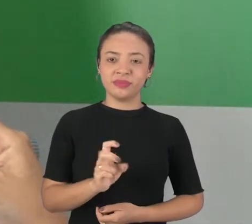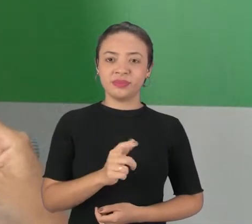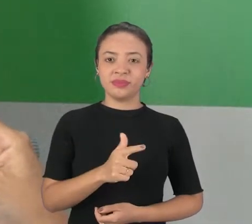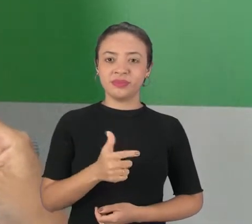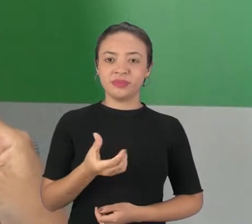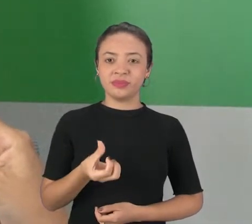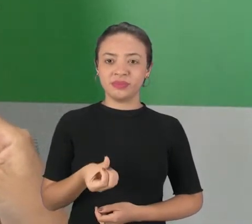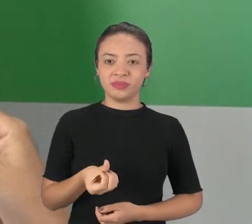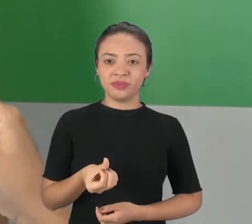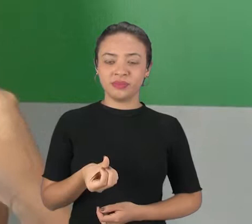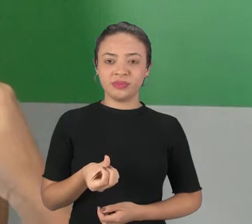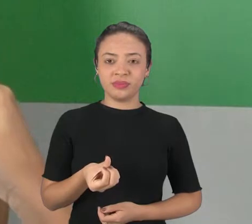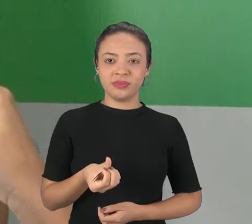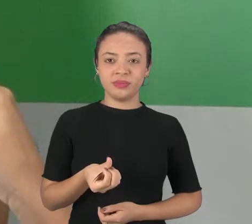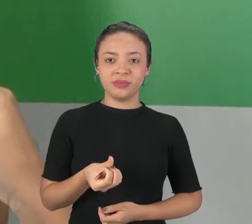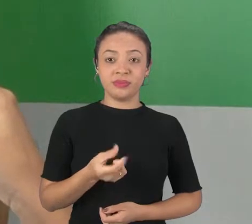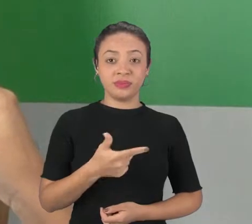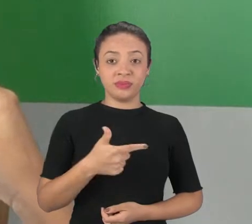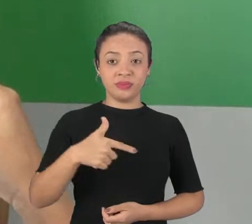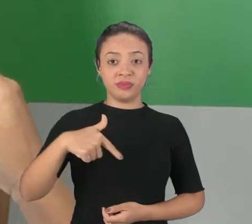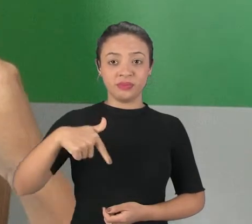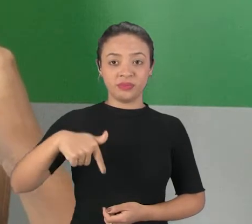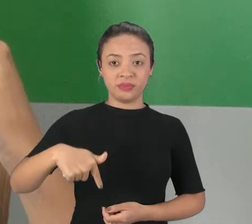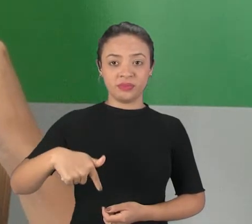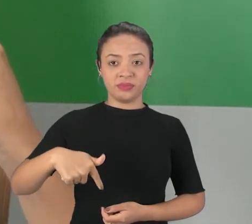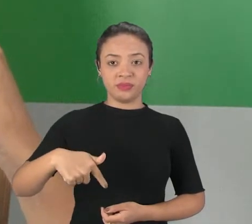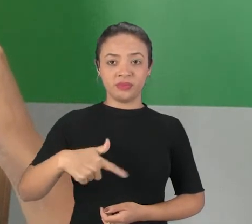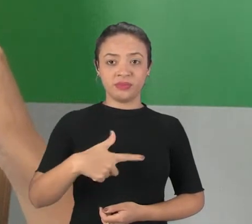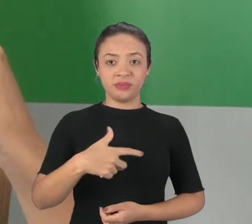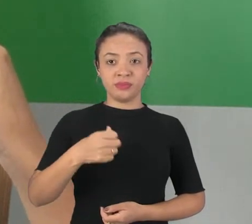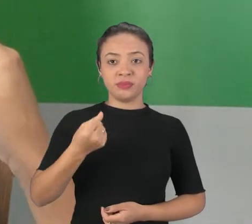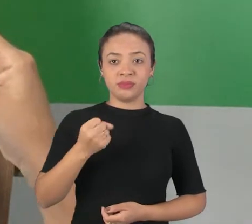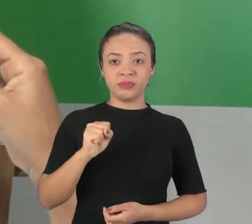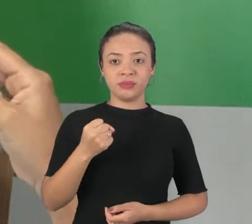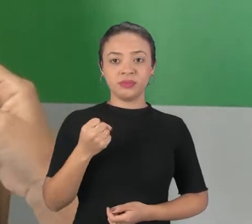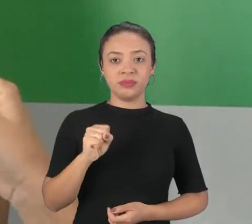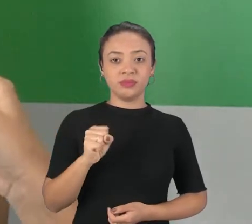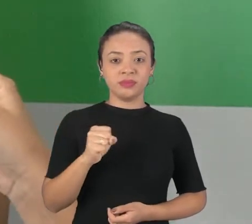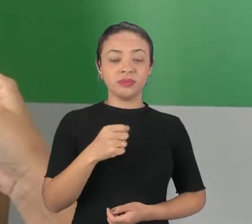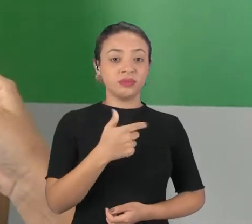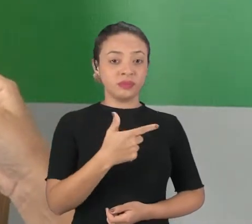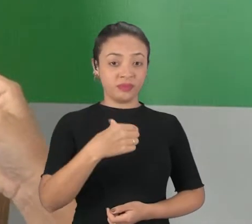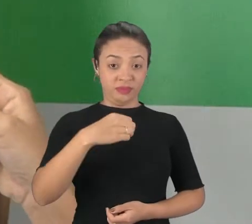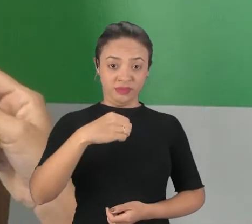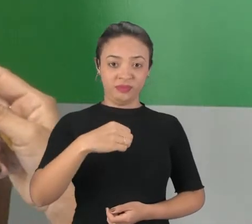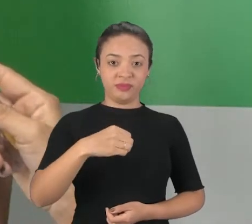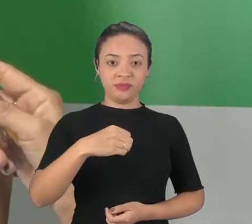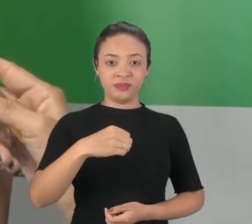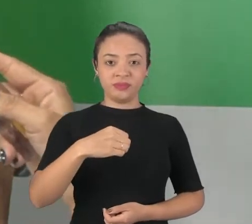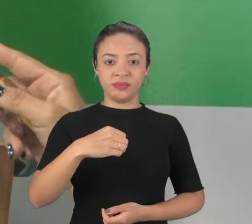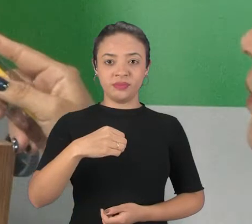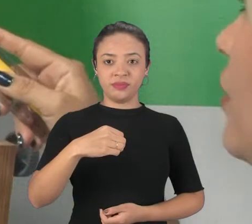26 27 28 29